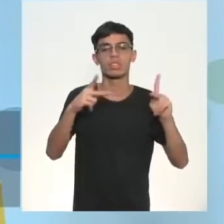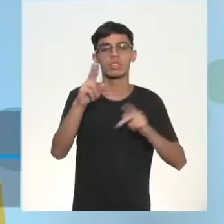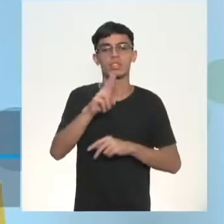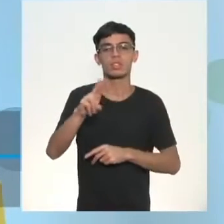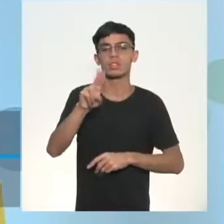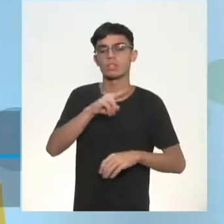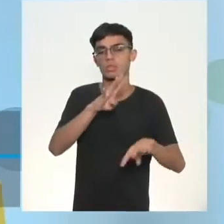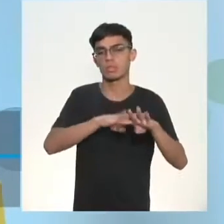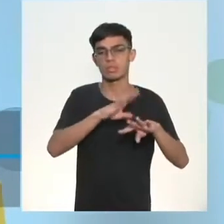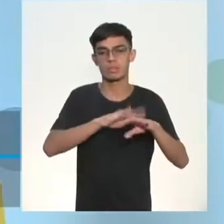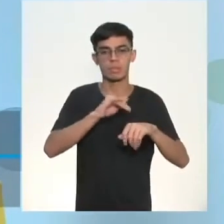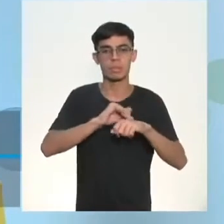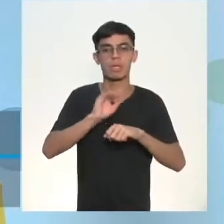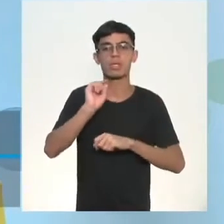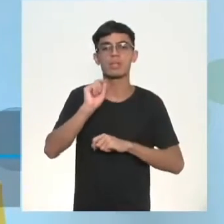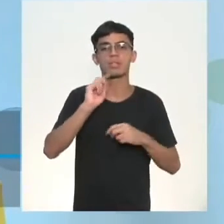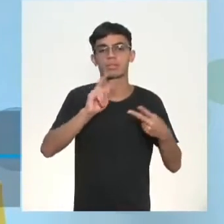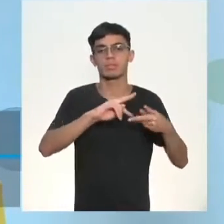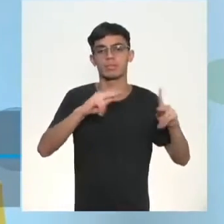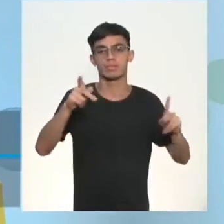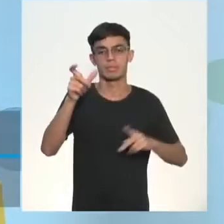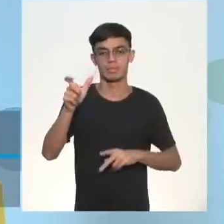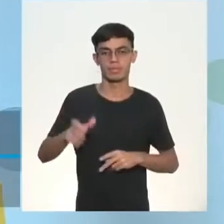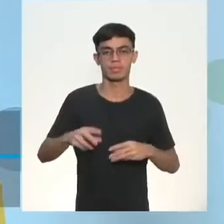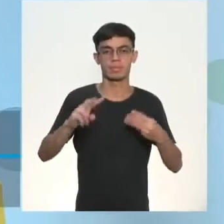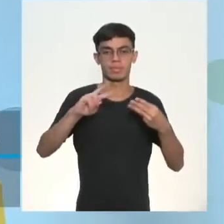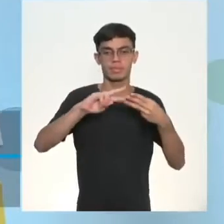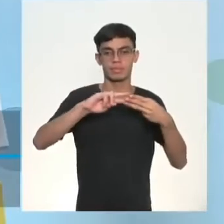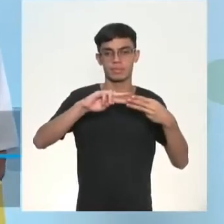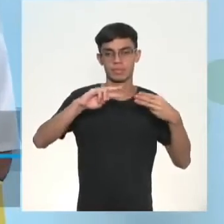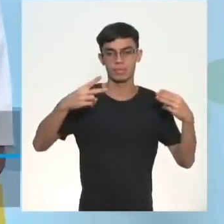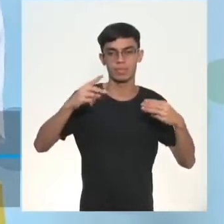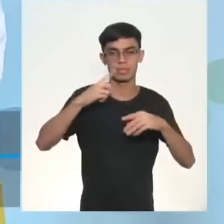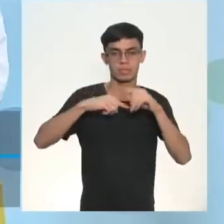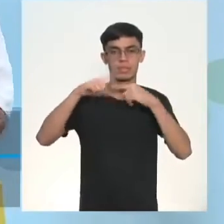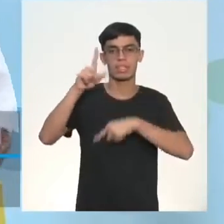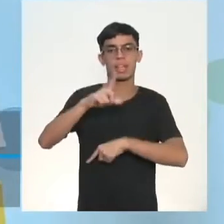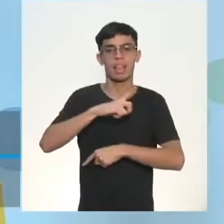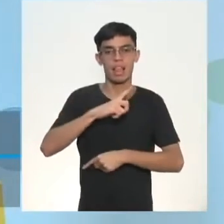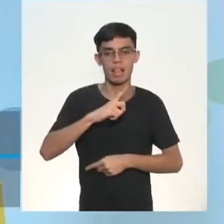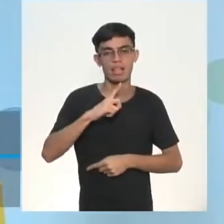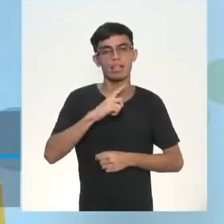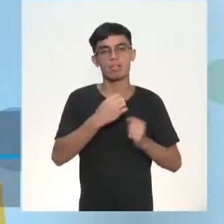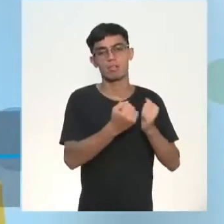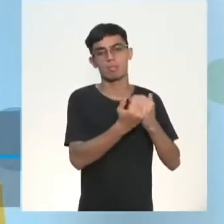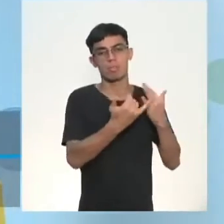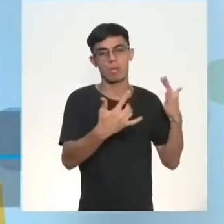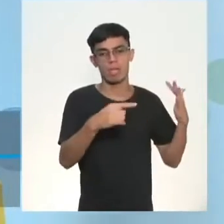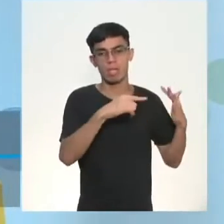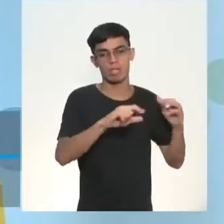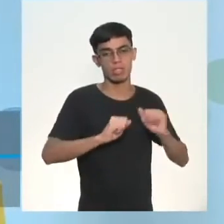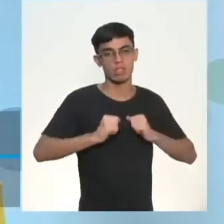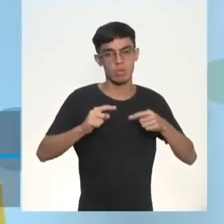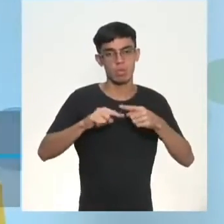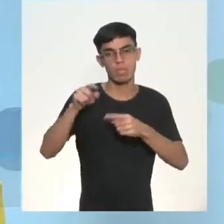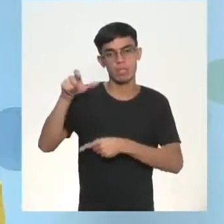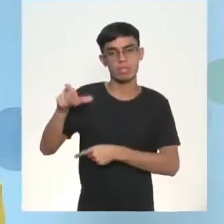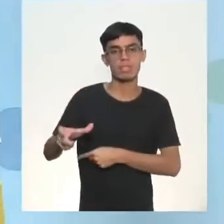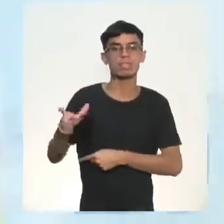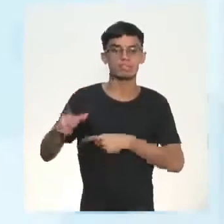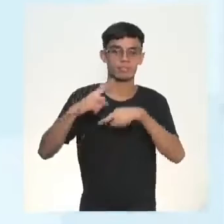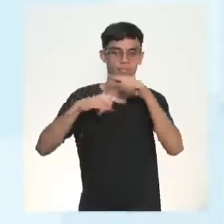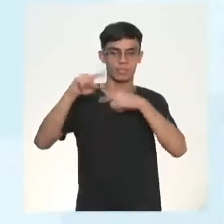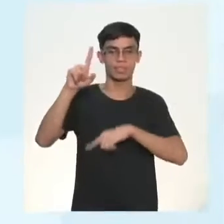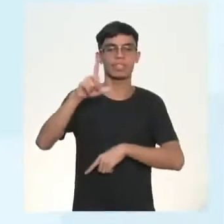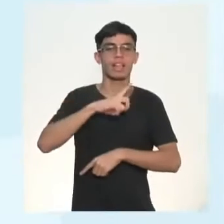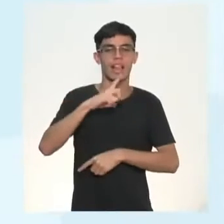mais matemática, é a genética. E o Mendel foi o cara que teve sucesso. Muitos tentaram, mas ele foi quem teve sucesso. Então tem uma fotozinha dele